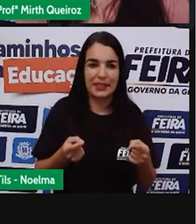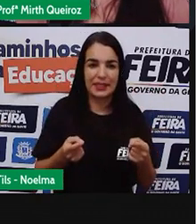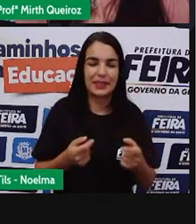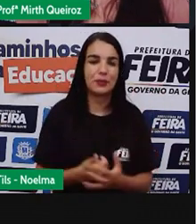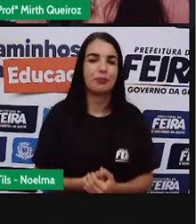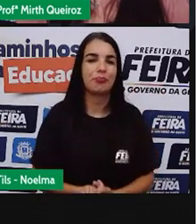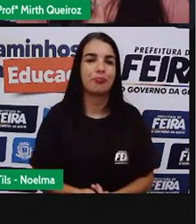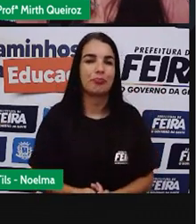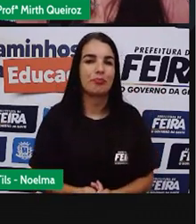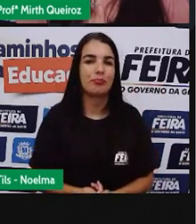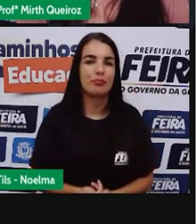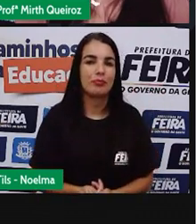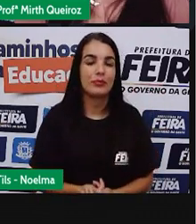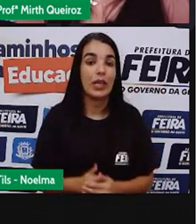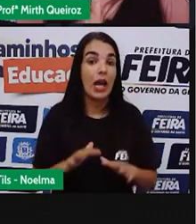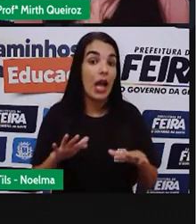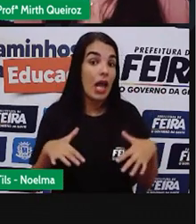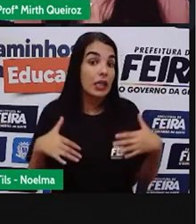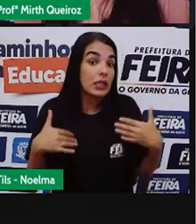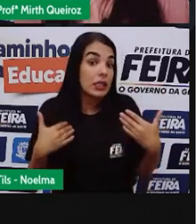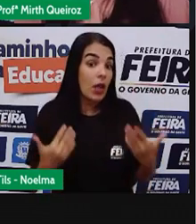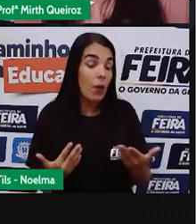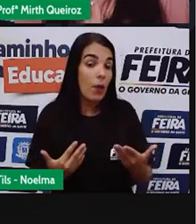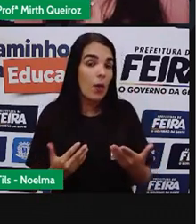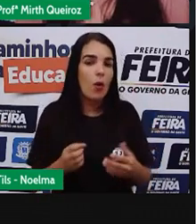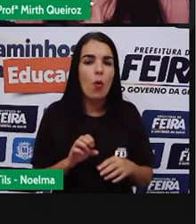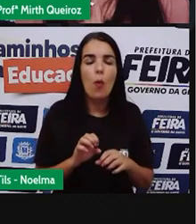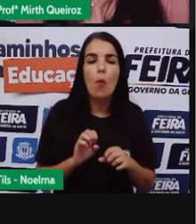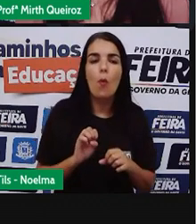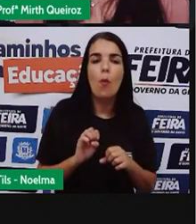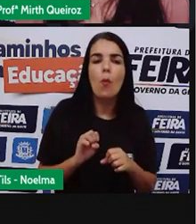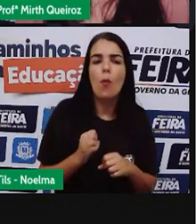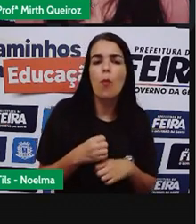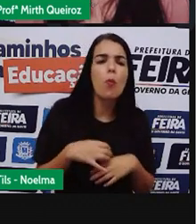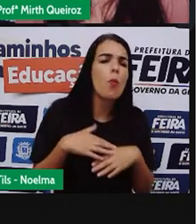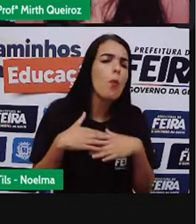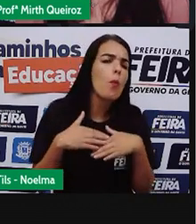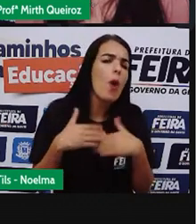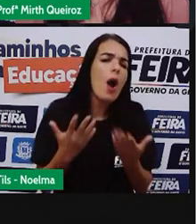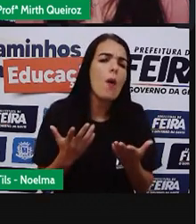Parênteses. E assim, qual é o ponto?